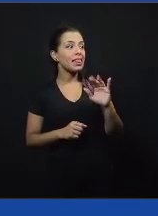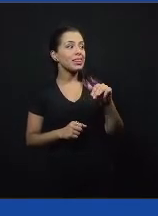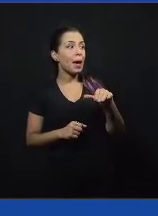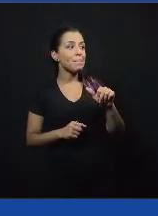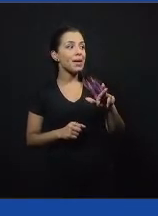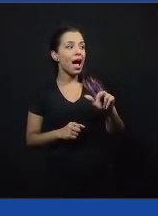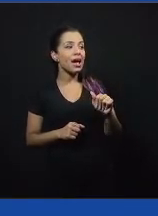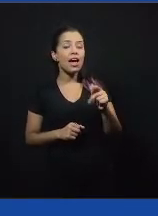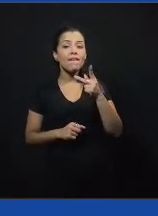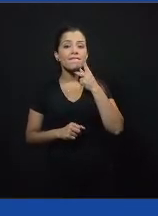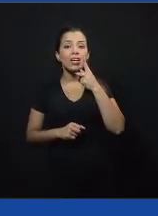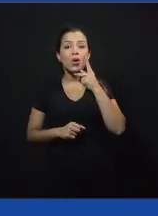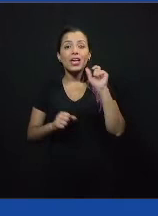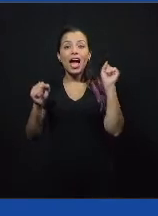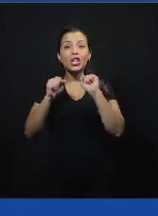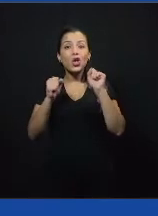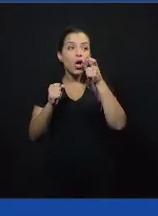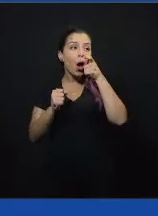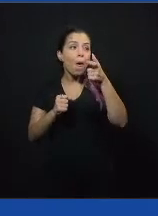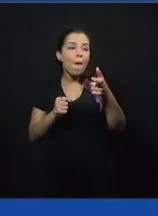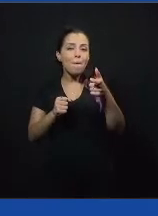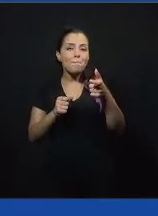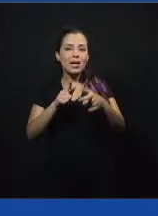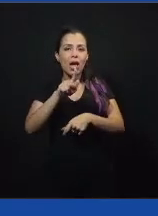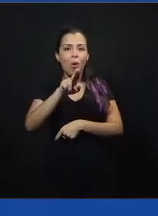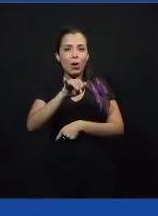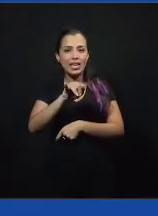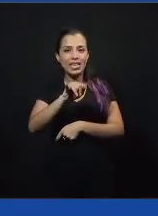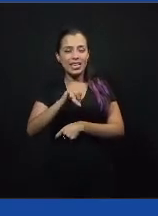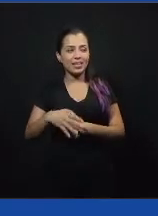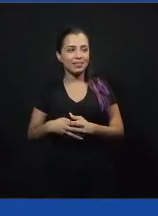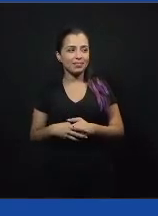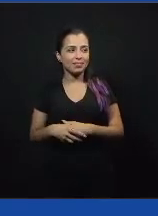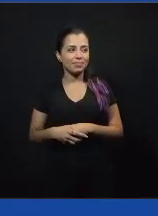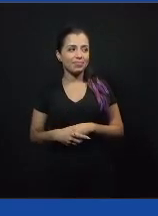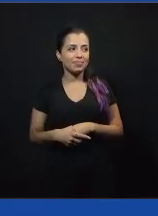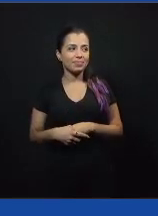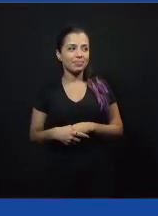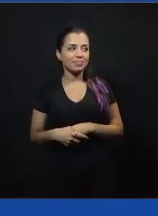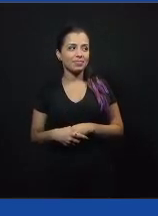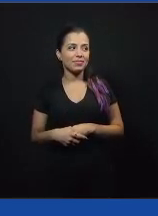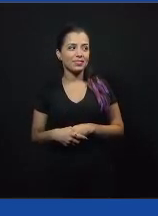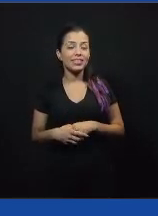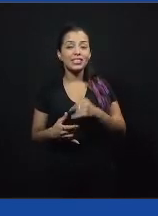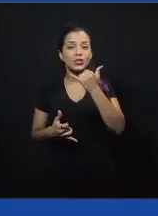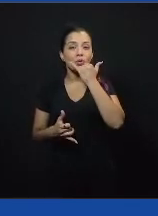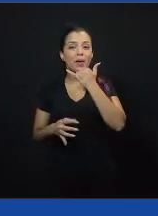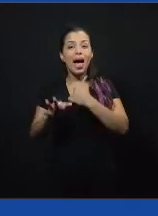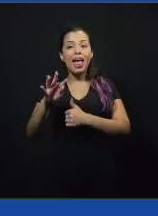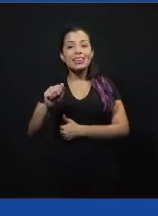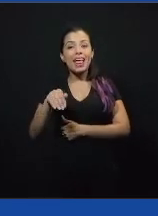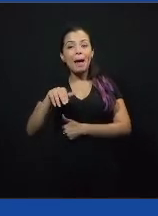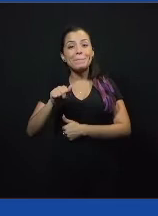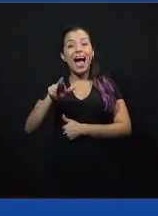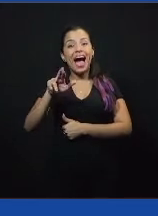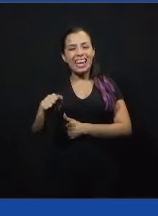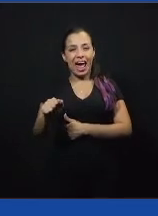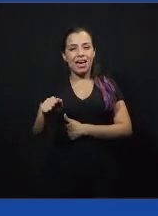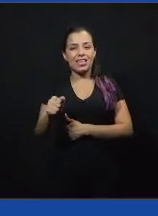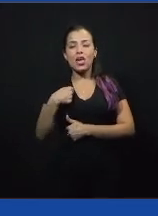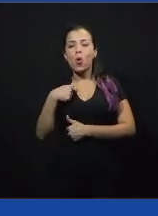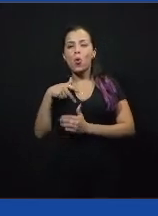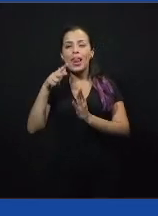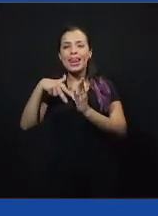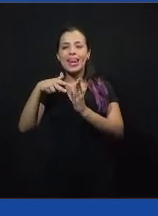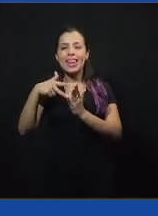que ela adorou via experiência do bico o perdão perdão perdão a Tamara ah Tamara Eu